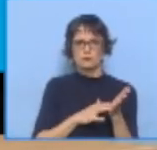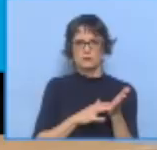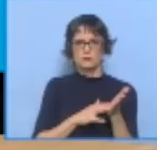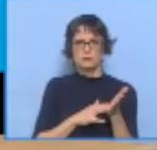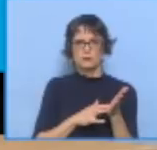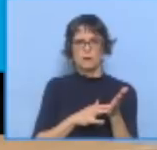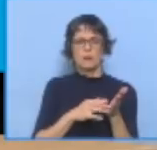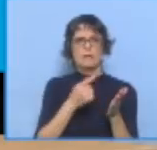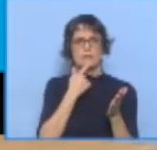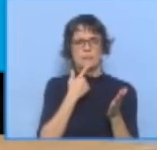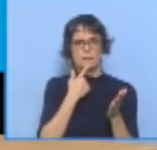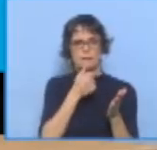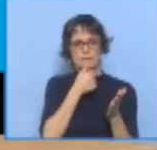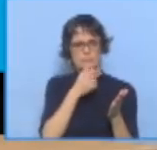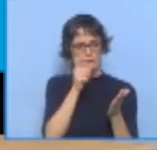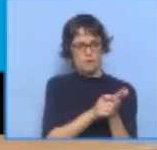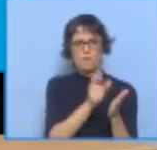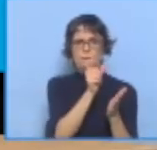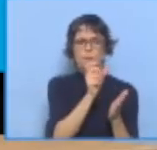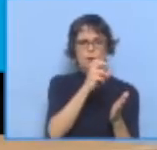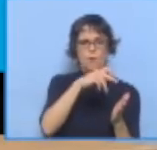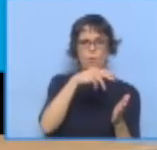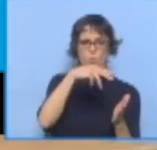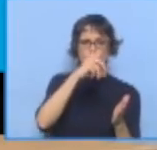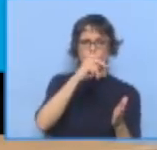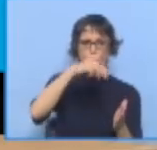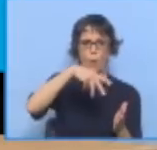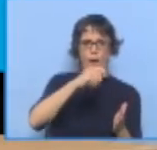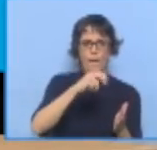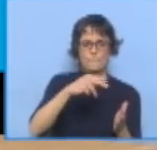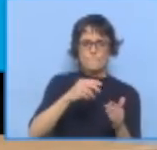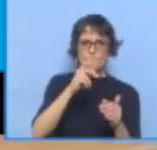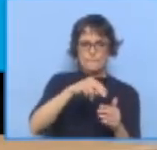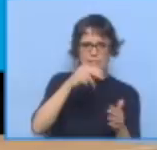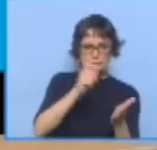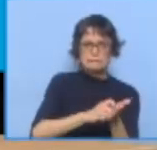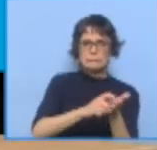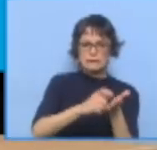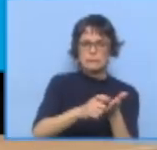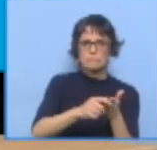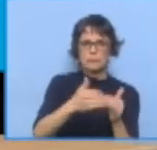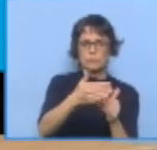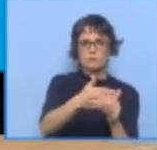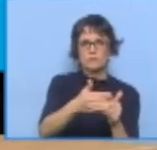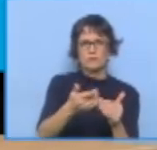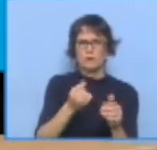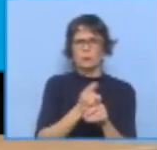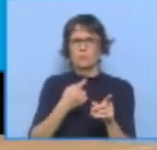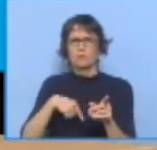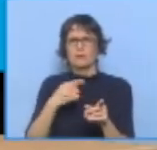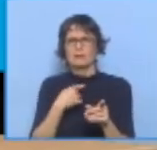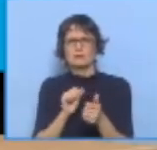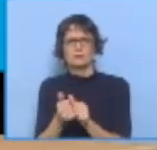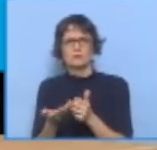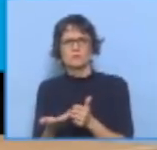Amen, quem somos nós para ir inverter aquilo que eles próprios fizeram? Além disso, se quisermos dar uma